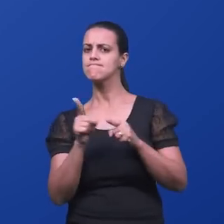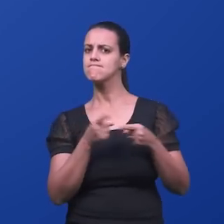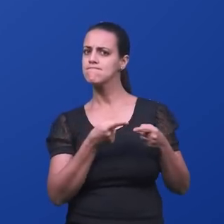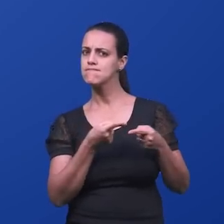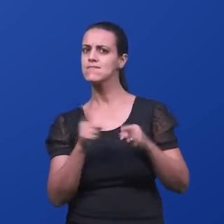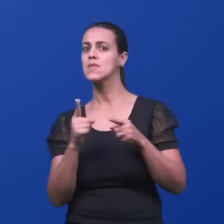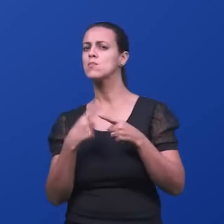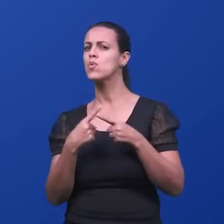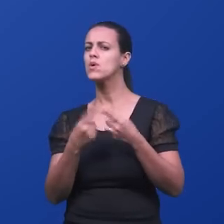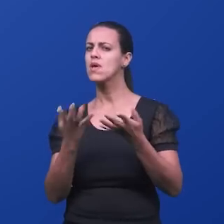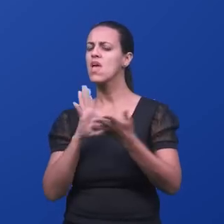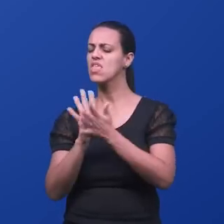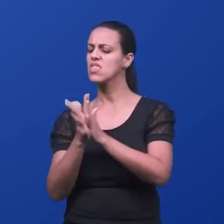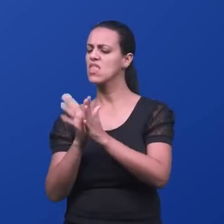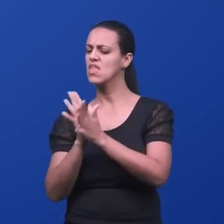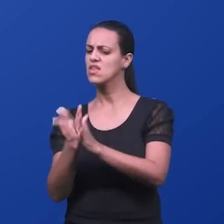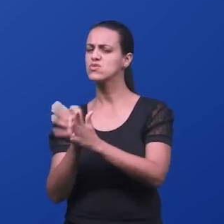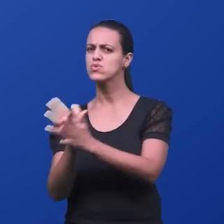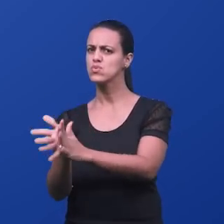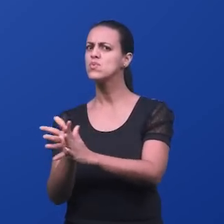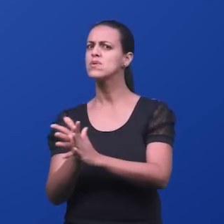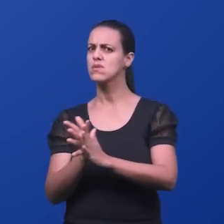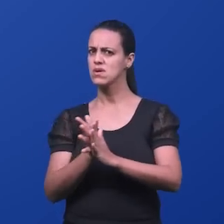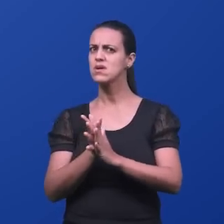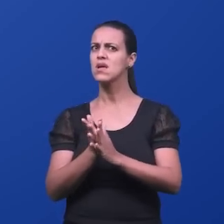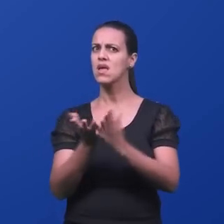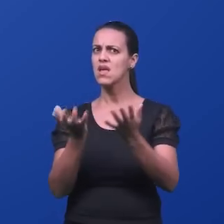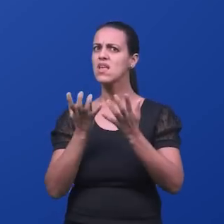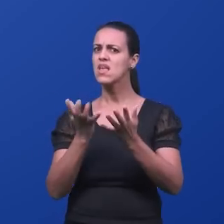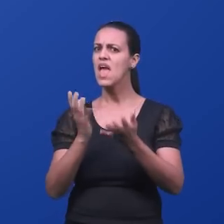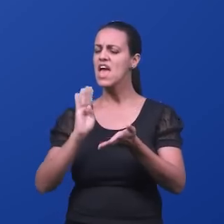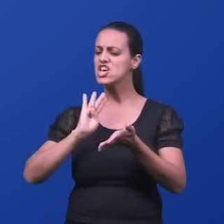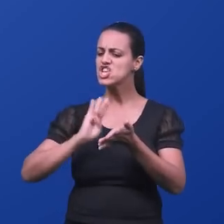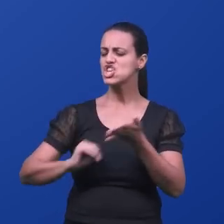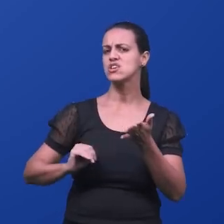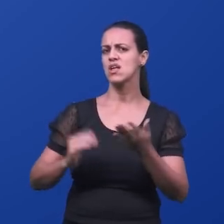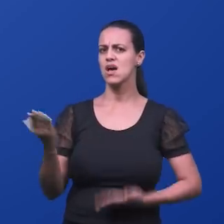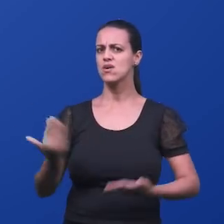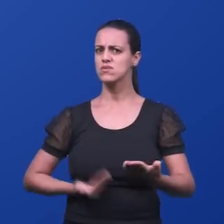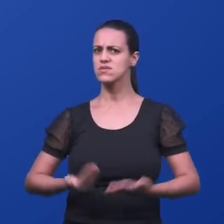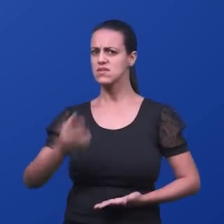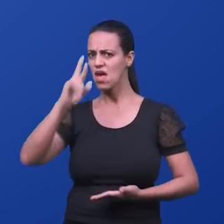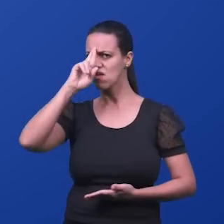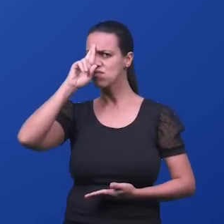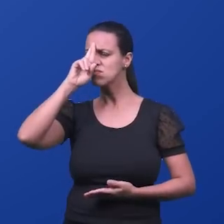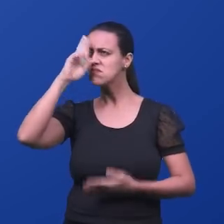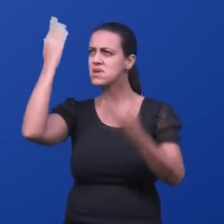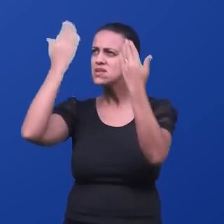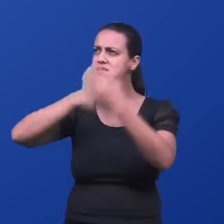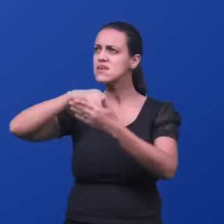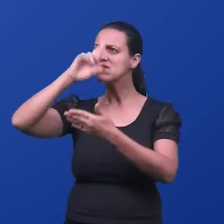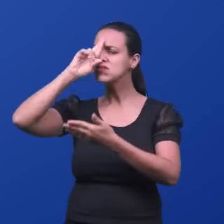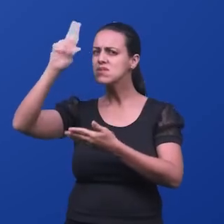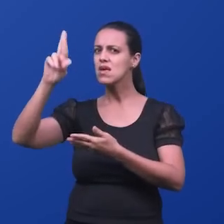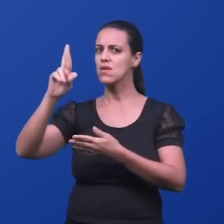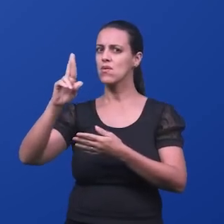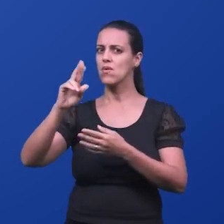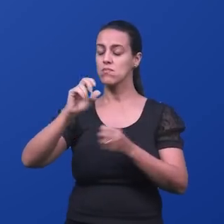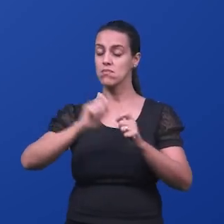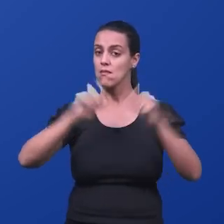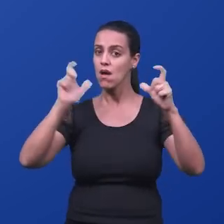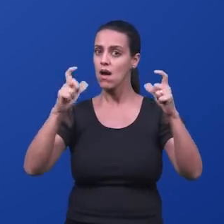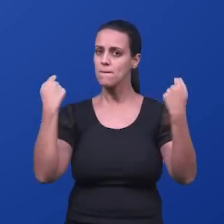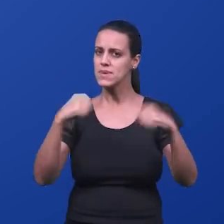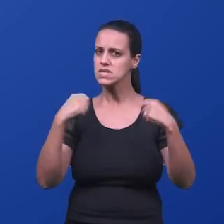os vinhedos, as flores, quer tirar o servo da presença do Espírito Santo. É um alerta para